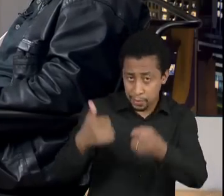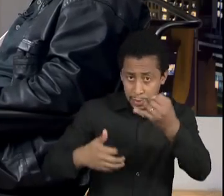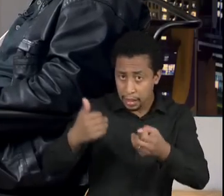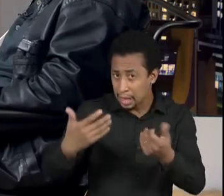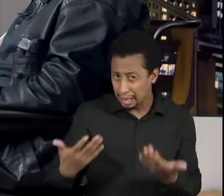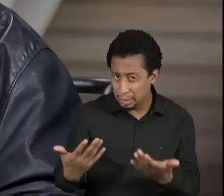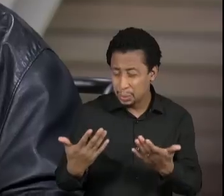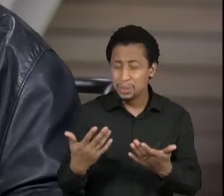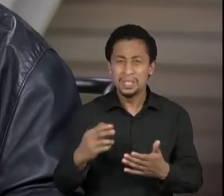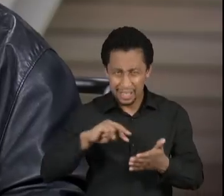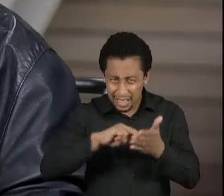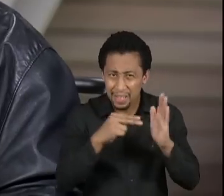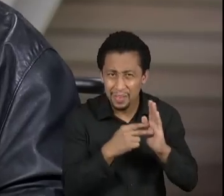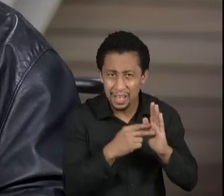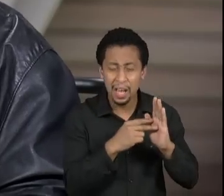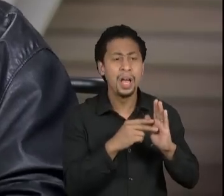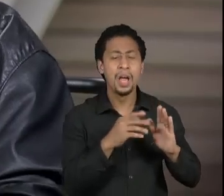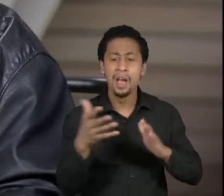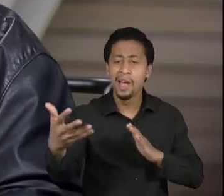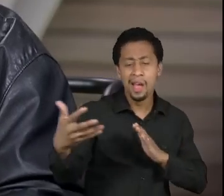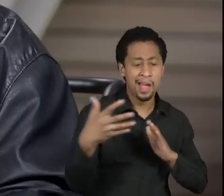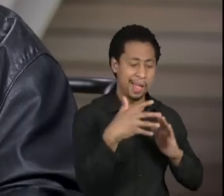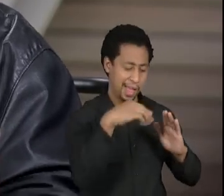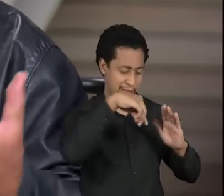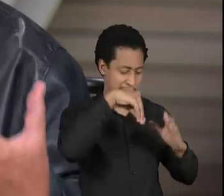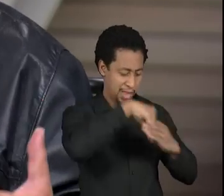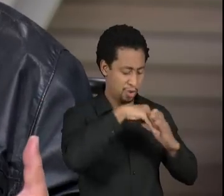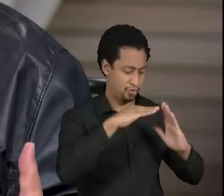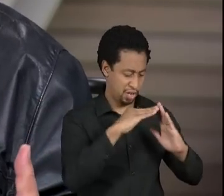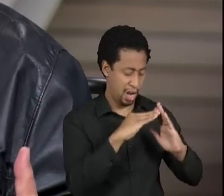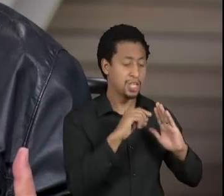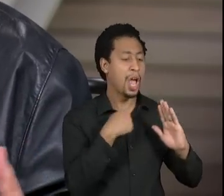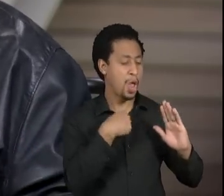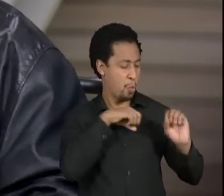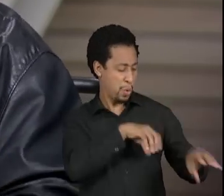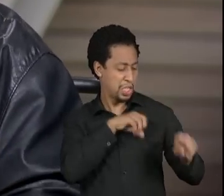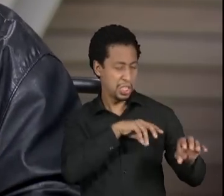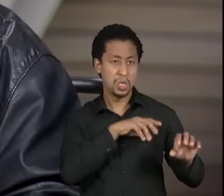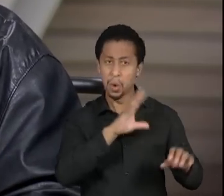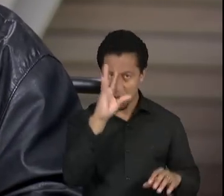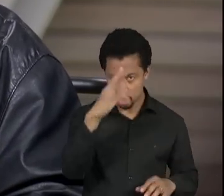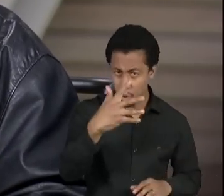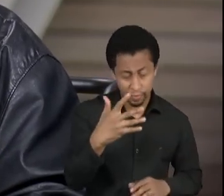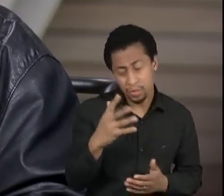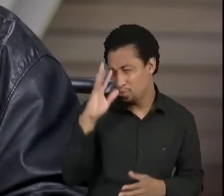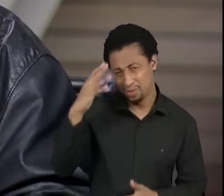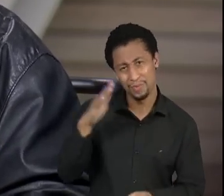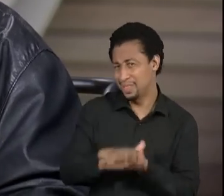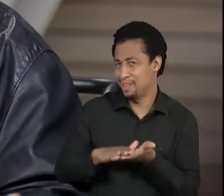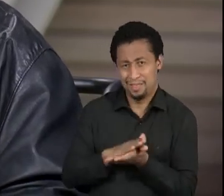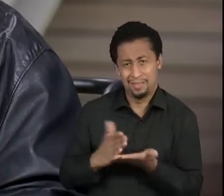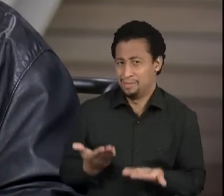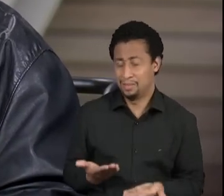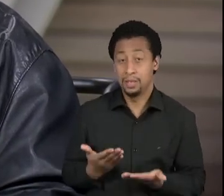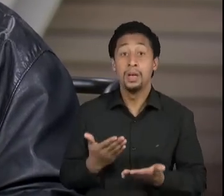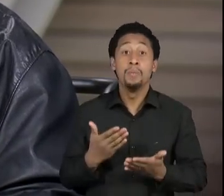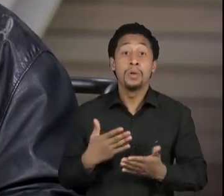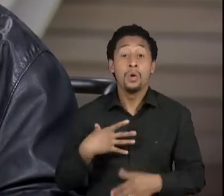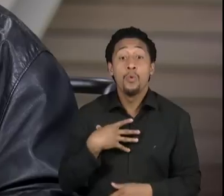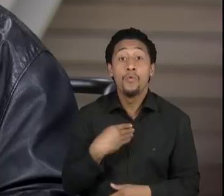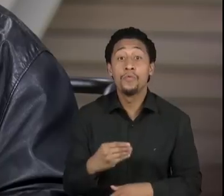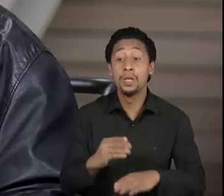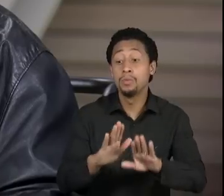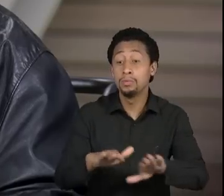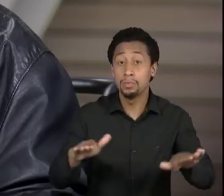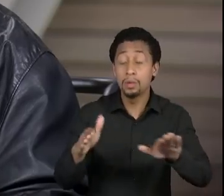educação domiciliar. Quer dizer, os meus filhos estando na escola, na medida em que eu consigo dar um suporte bom para eles também vão ter uma